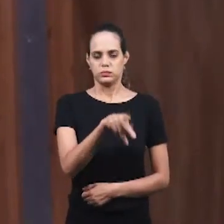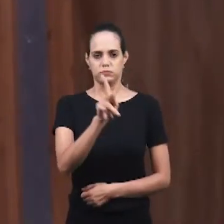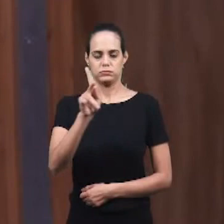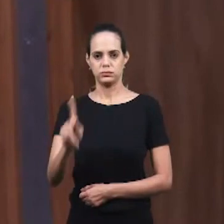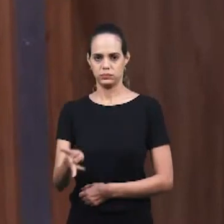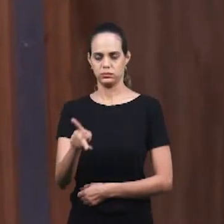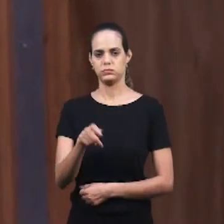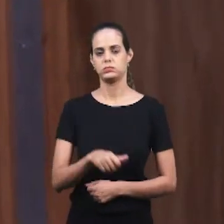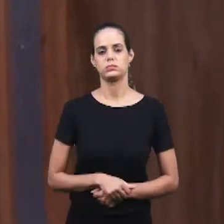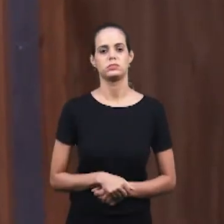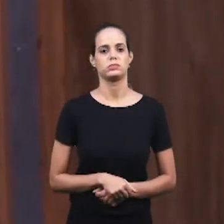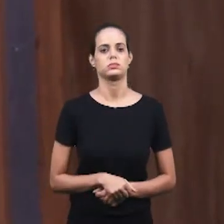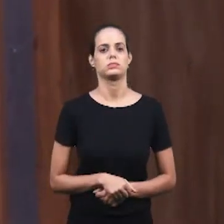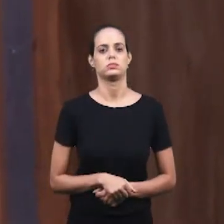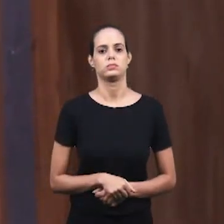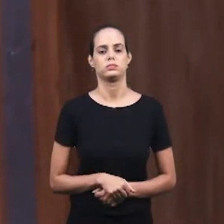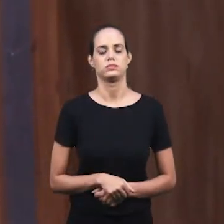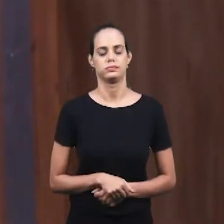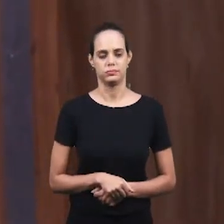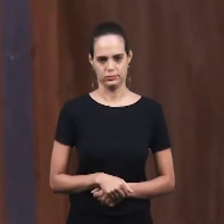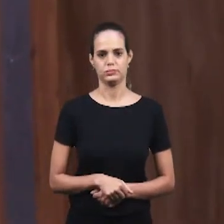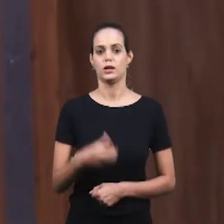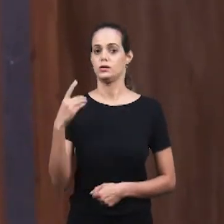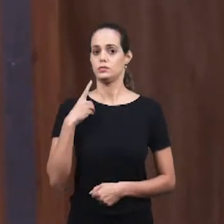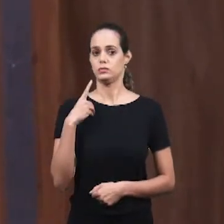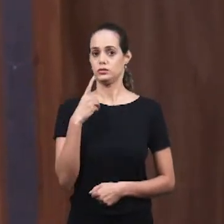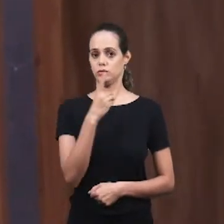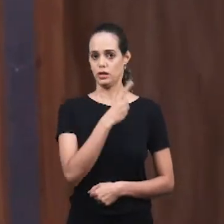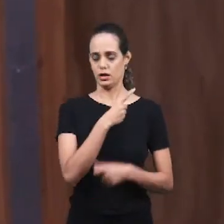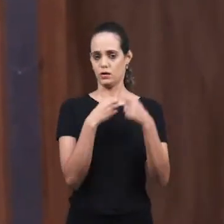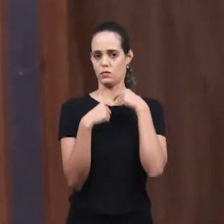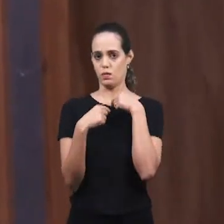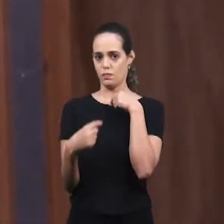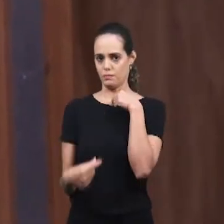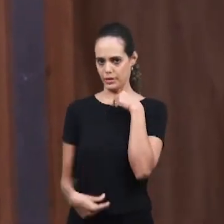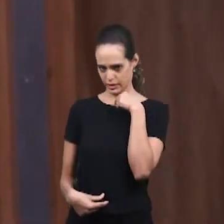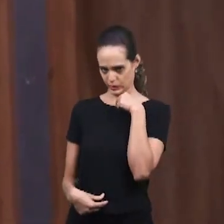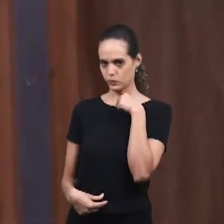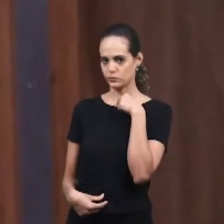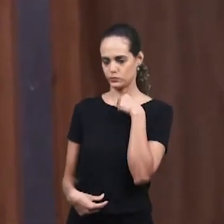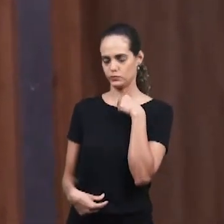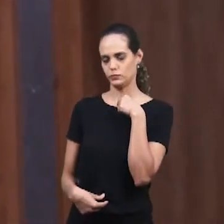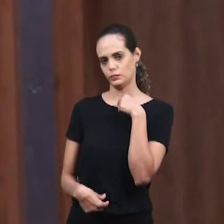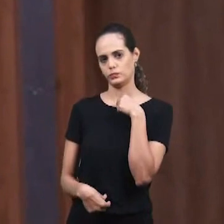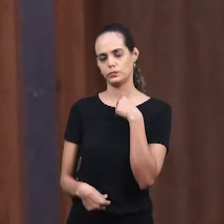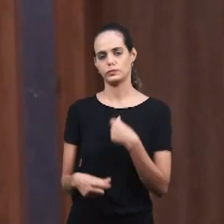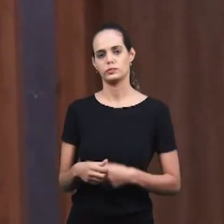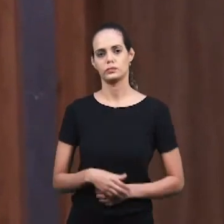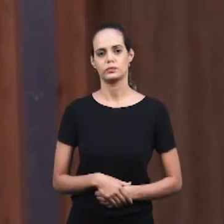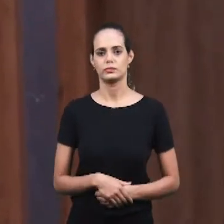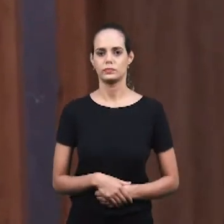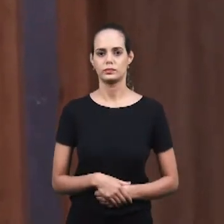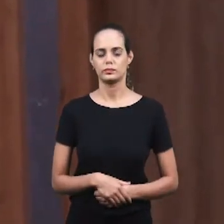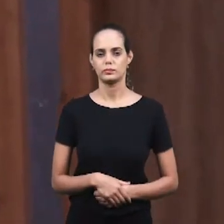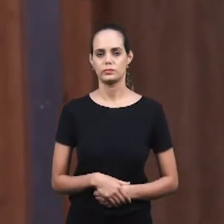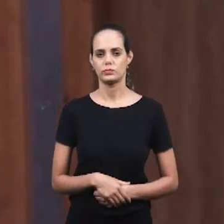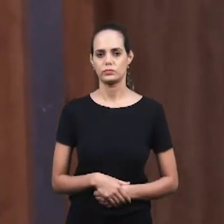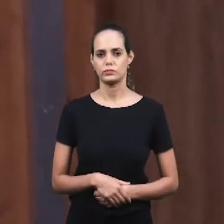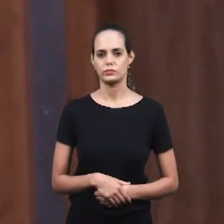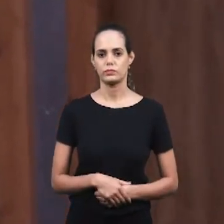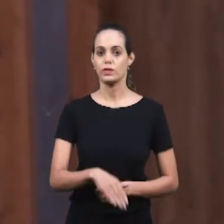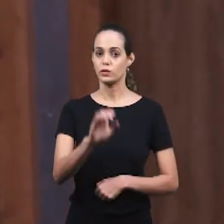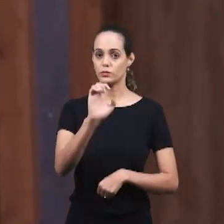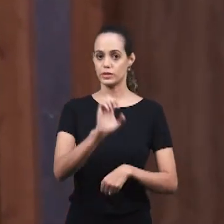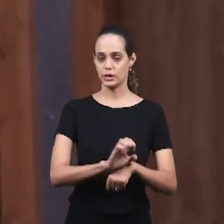pastores. Primeiramente, o nosso irmão obreiro, o diácono Rodrigo. O Rodrigo é do grupo de obreiros da igreja de Seabe, em